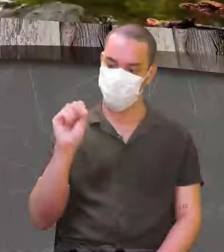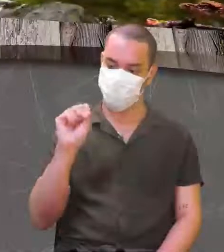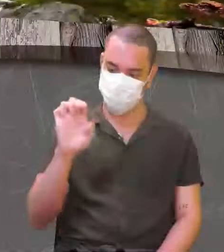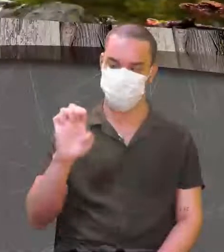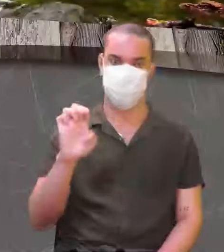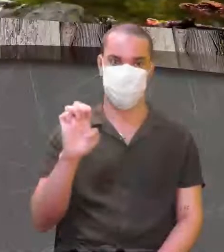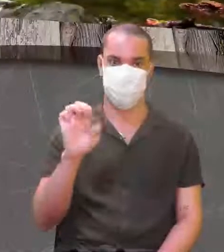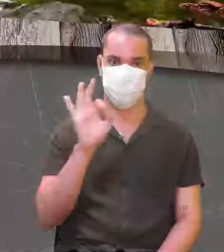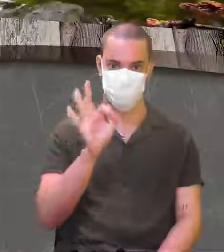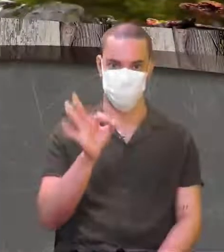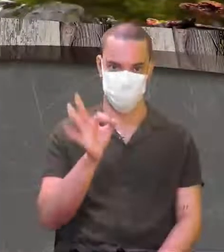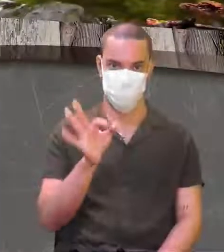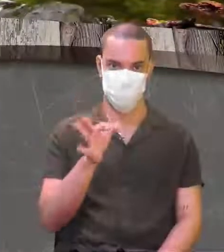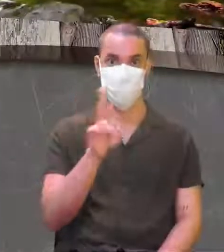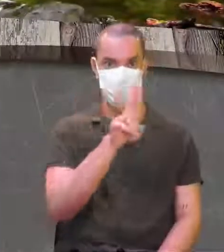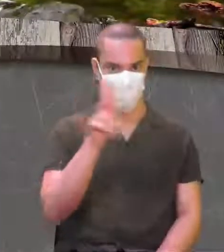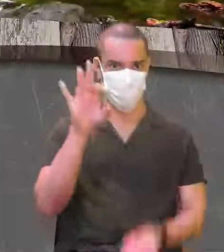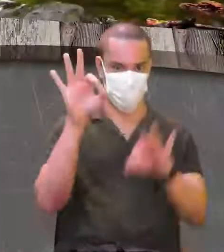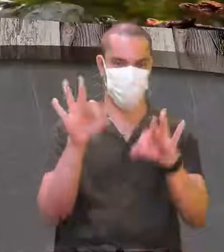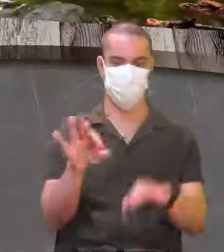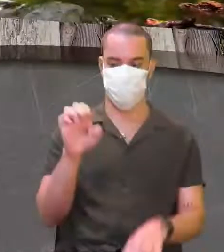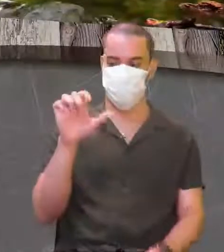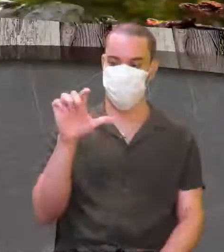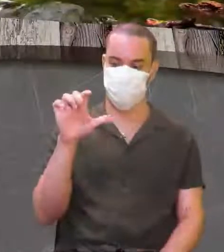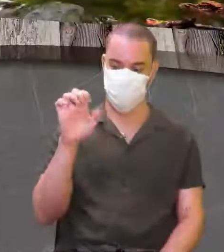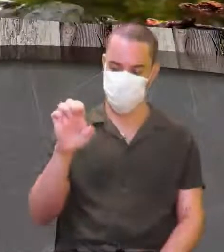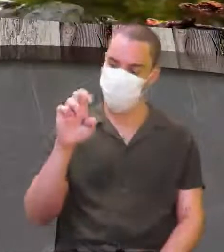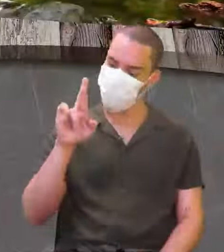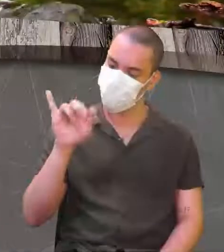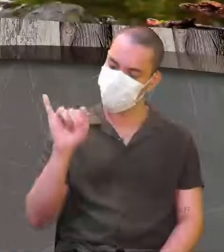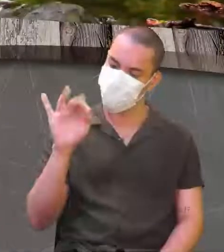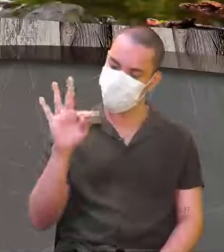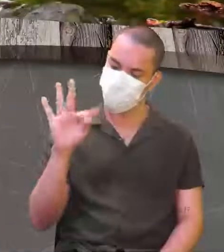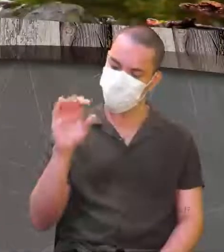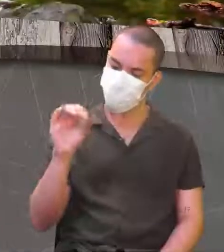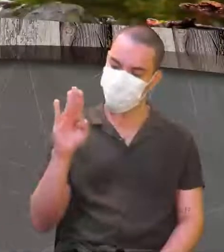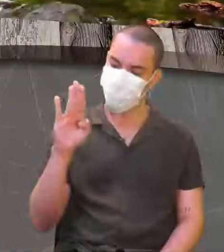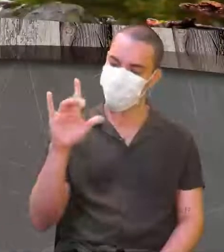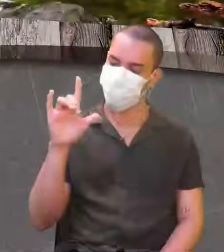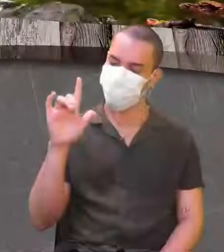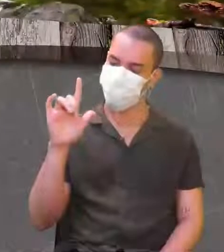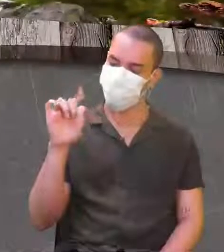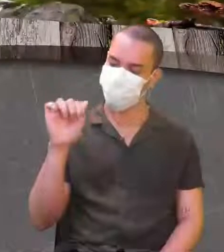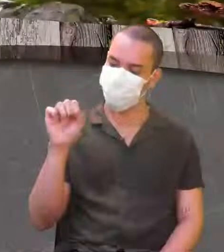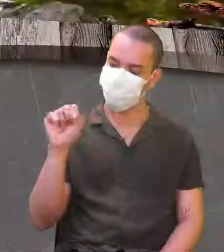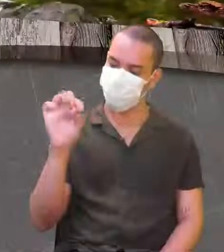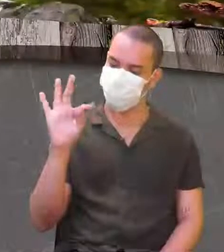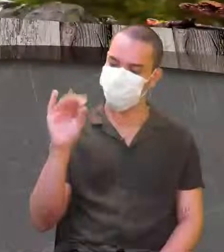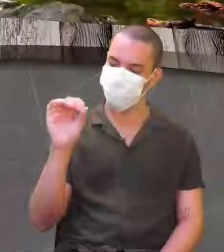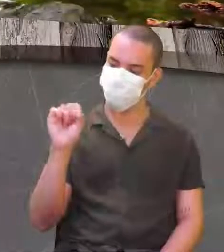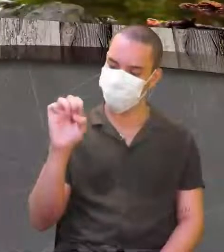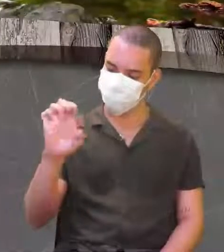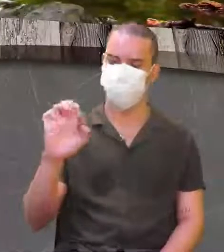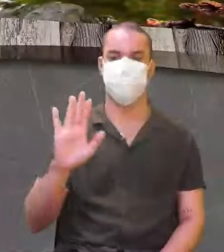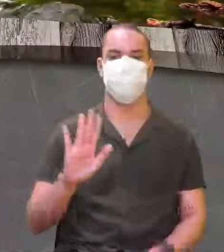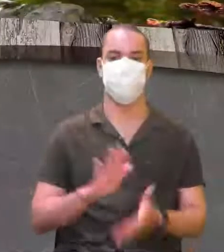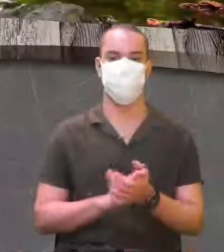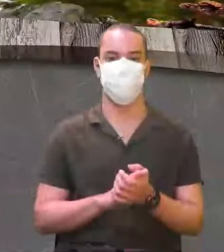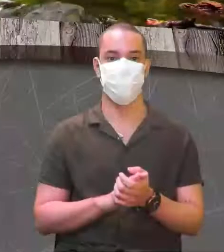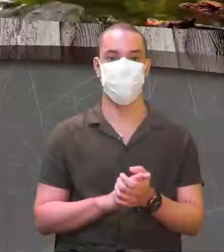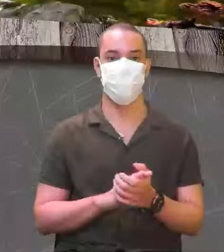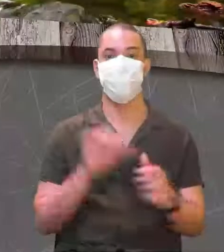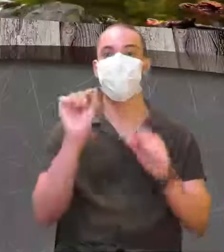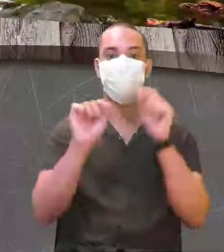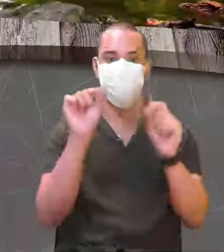É eritroblastose, tá? O que acontece, pessoal? A gente vai roubar só um pouquinho aqui do tempo da